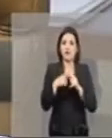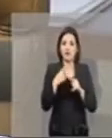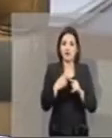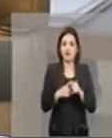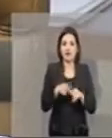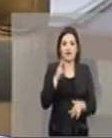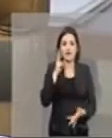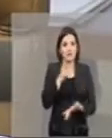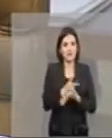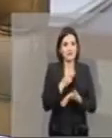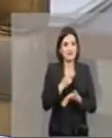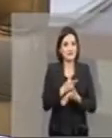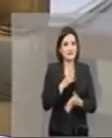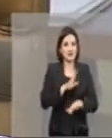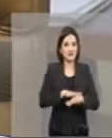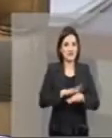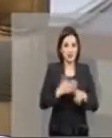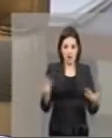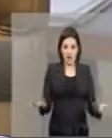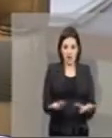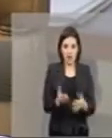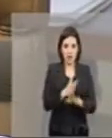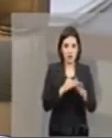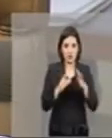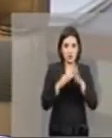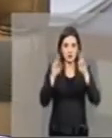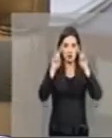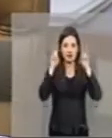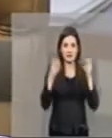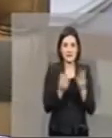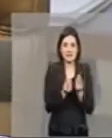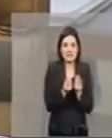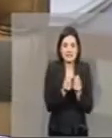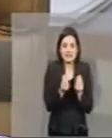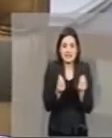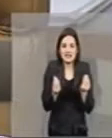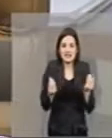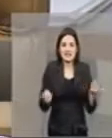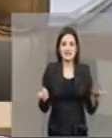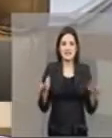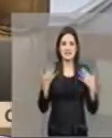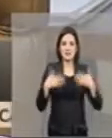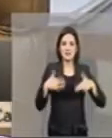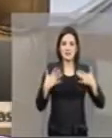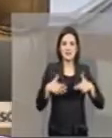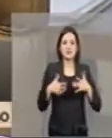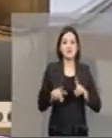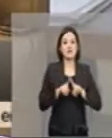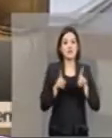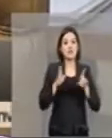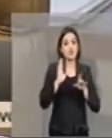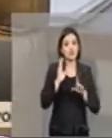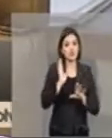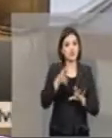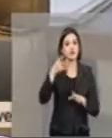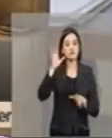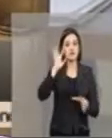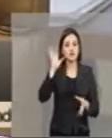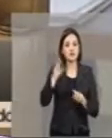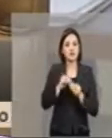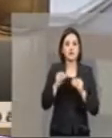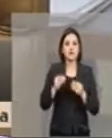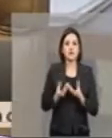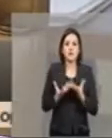temas sensíveis, porque já foi aqui observado... Inicia o voto a ministra Carmen Lúcia. Direitos